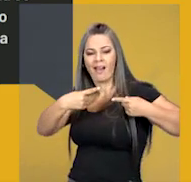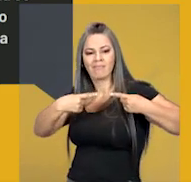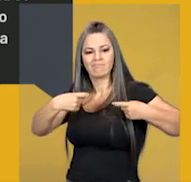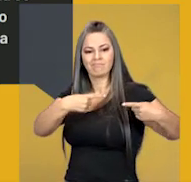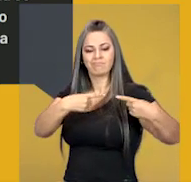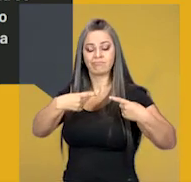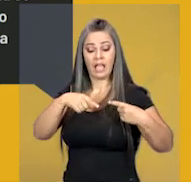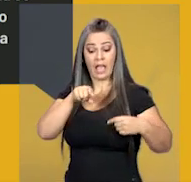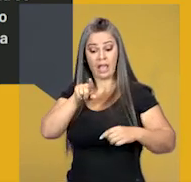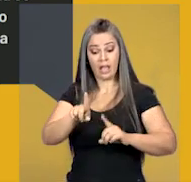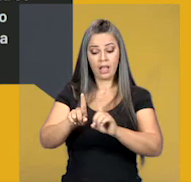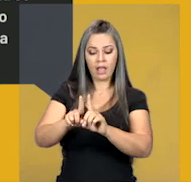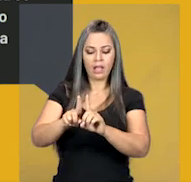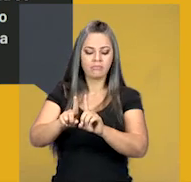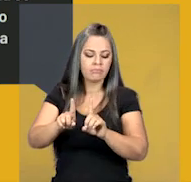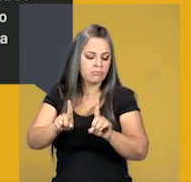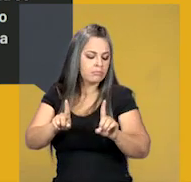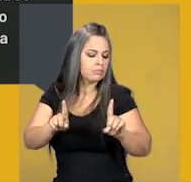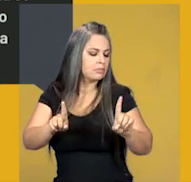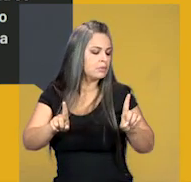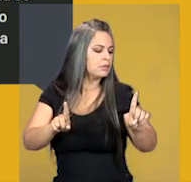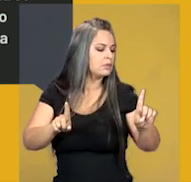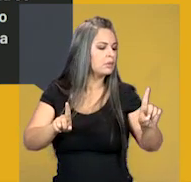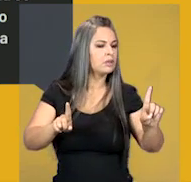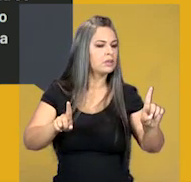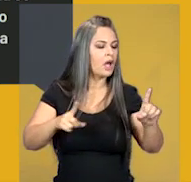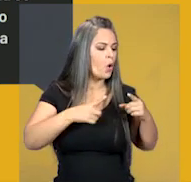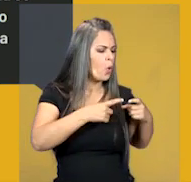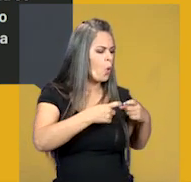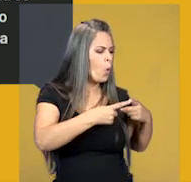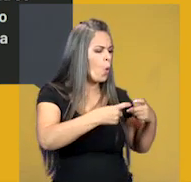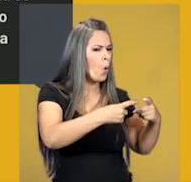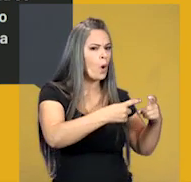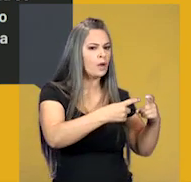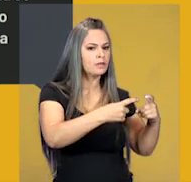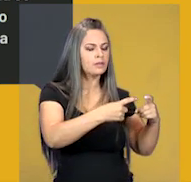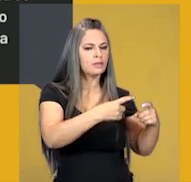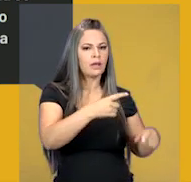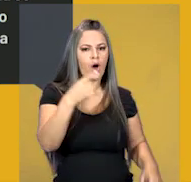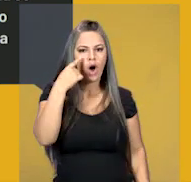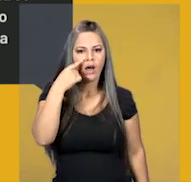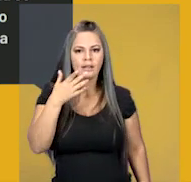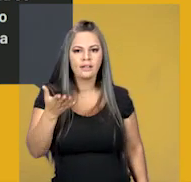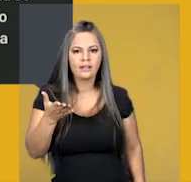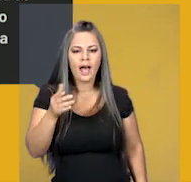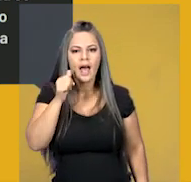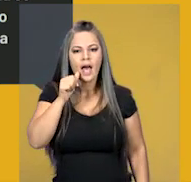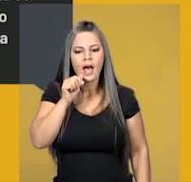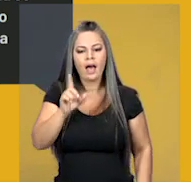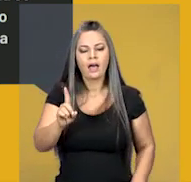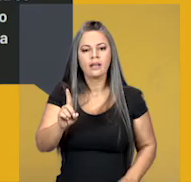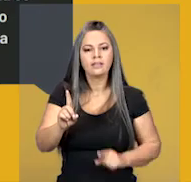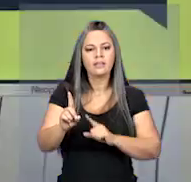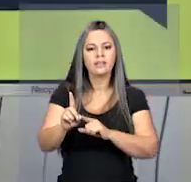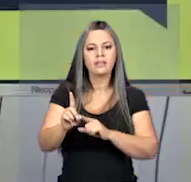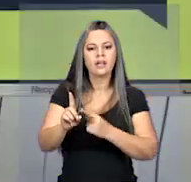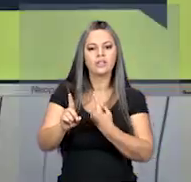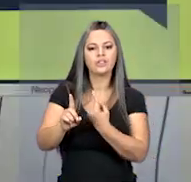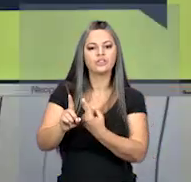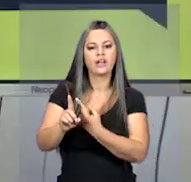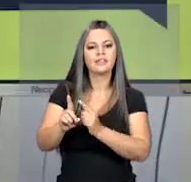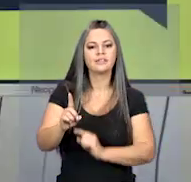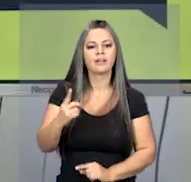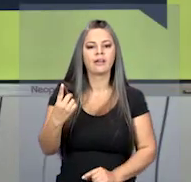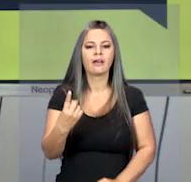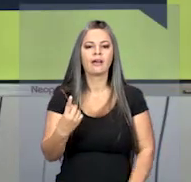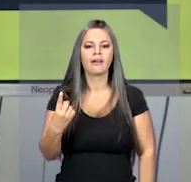que acompanhar os outros guerreiros à luta contra o inimigo. Olha o drama aí. Deixou a esposa, a noiva, para se encontrar numa